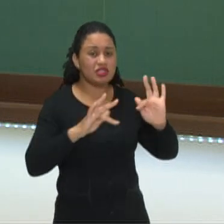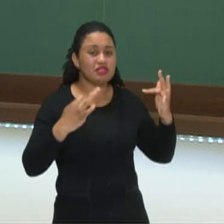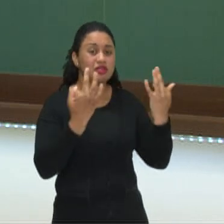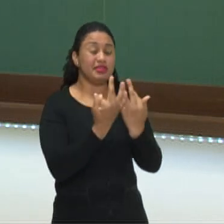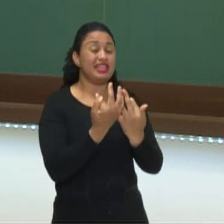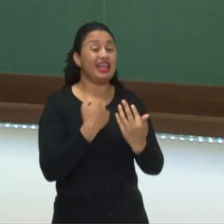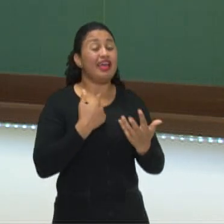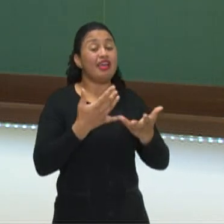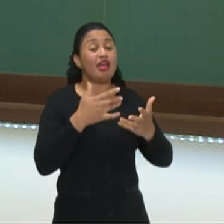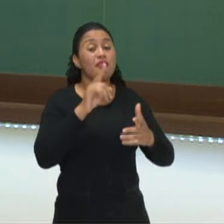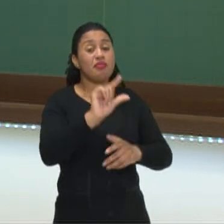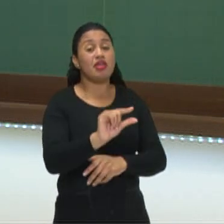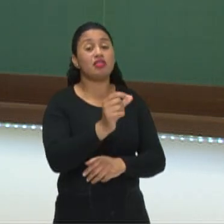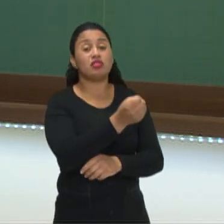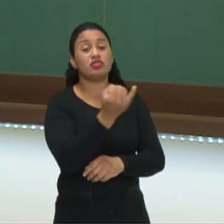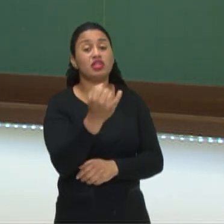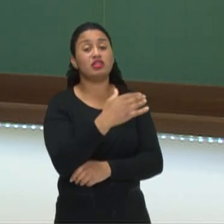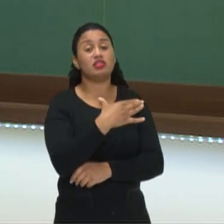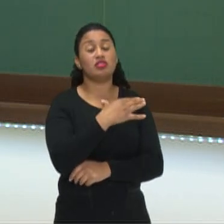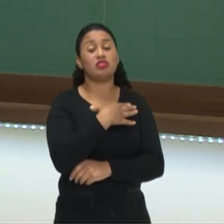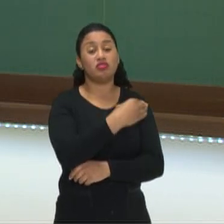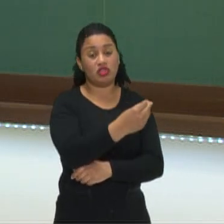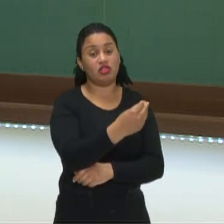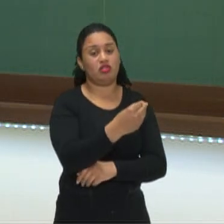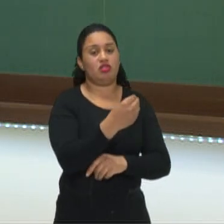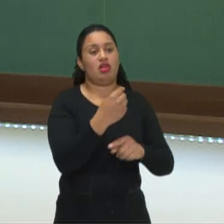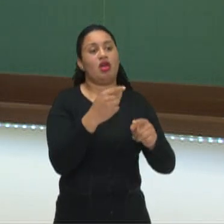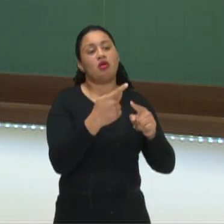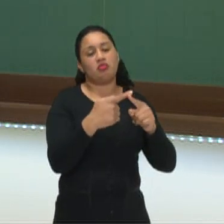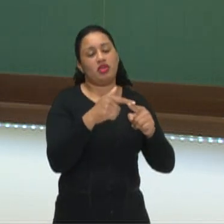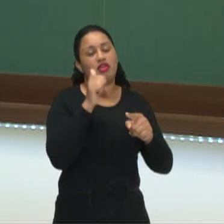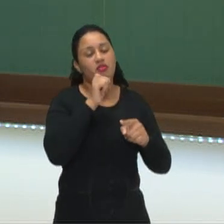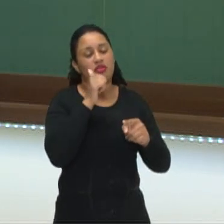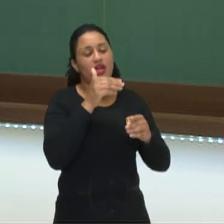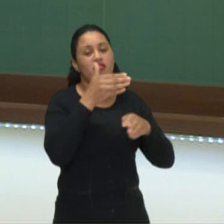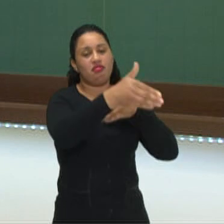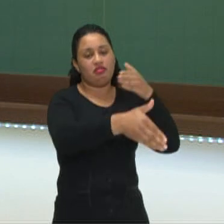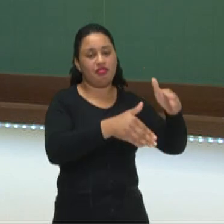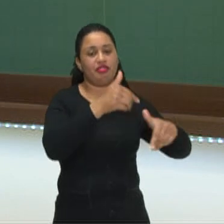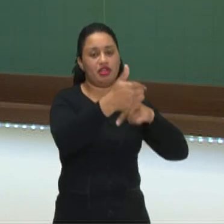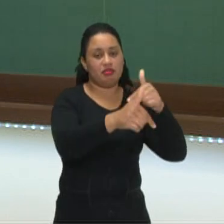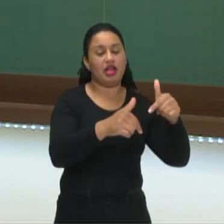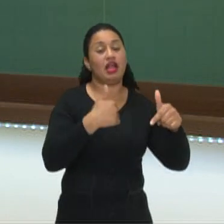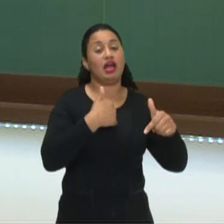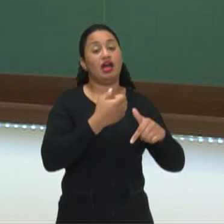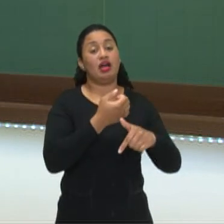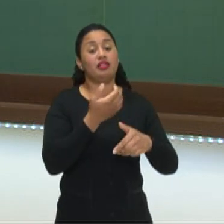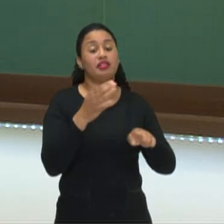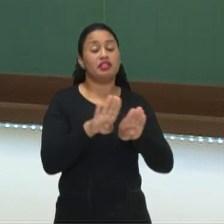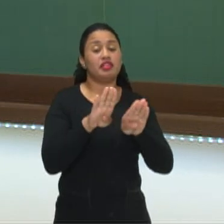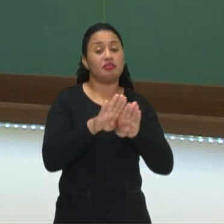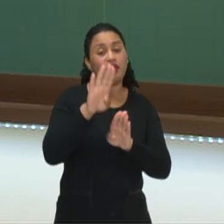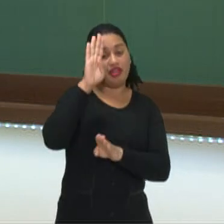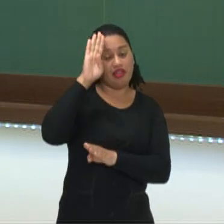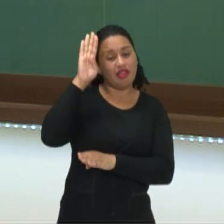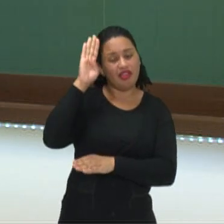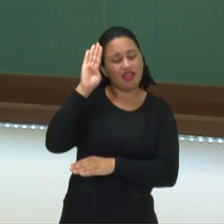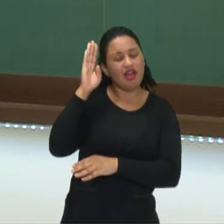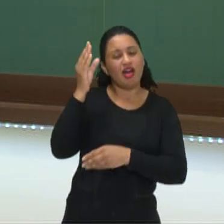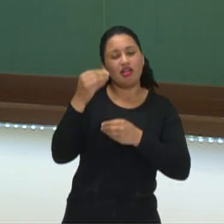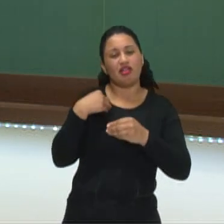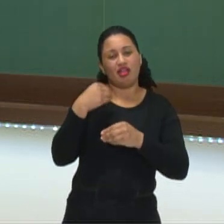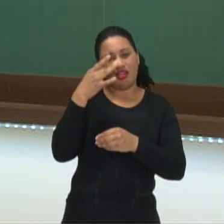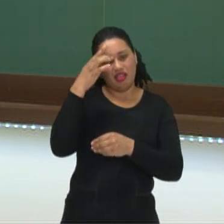filhos. Muito por conta da inserção da mulher no mercado de trabalho, a vida acadêmica de muitas pessoas, e aí as pessoas elas vão